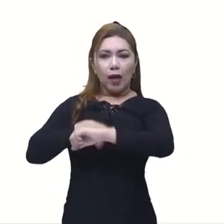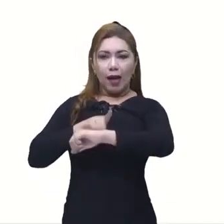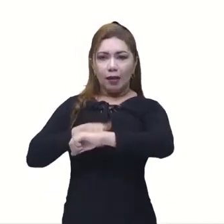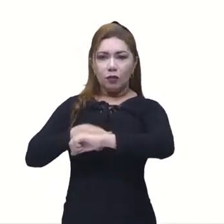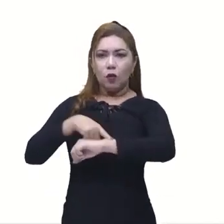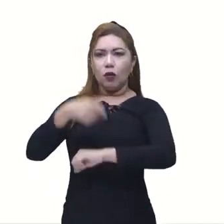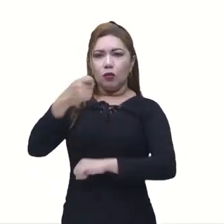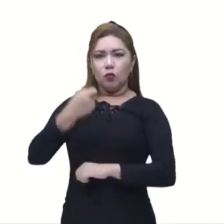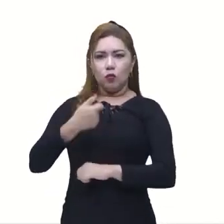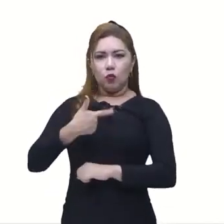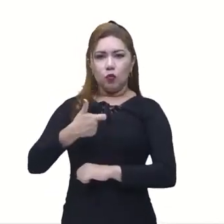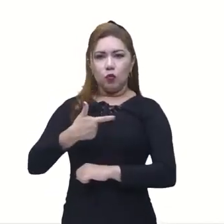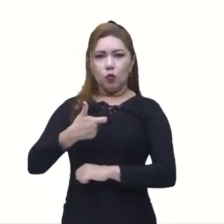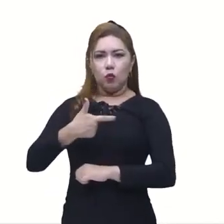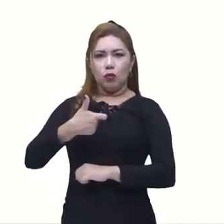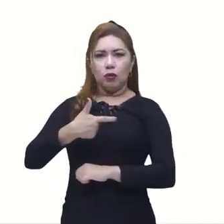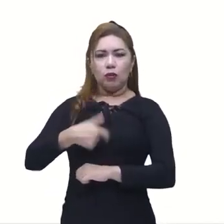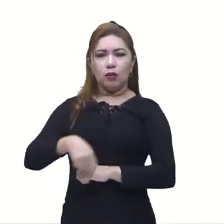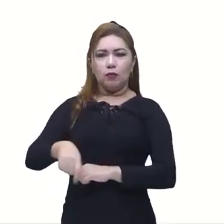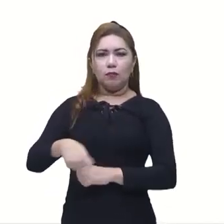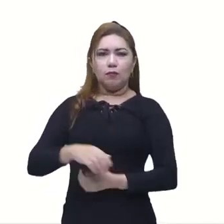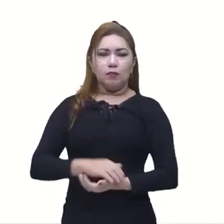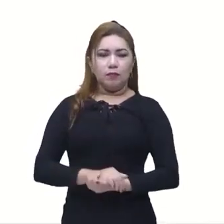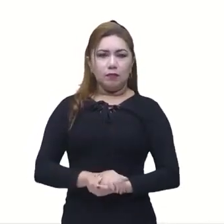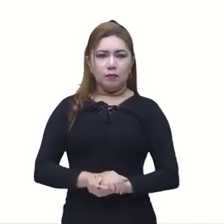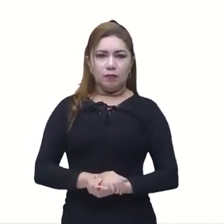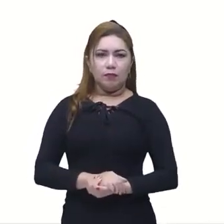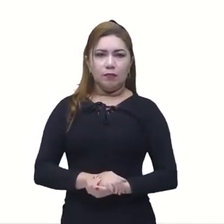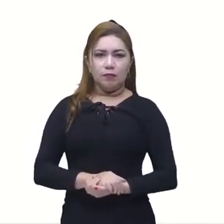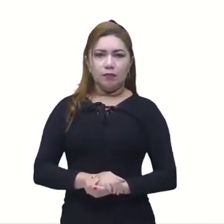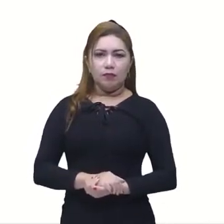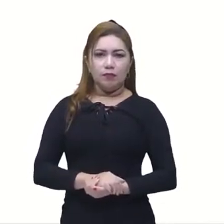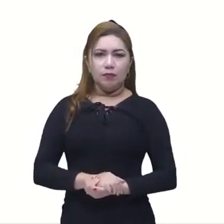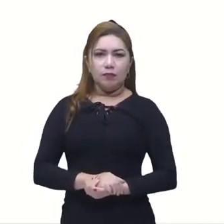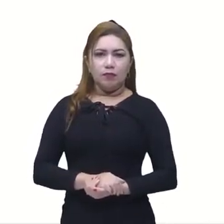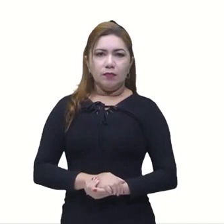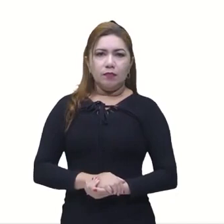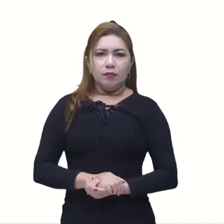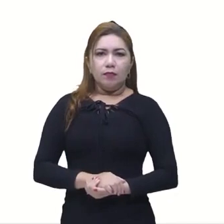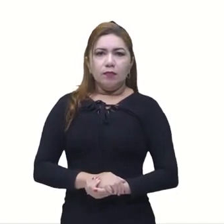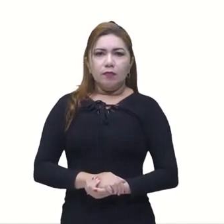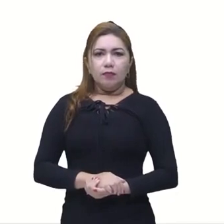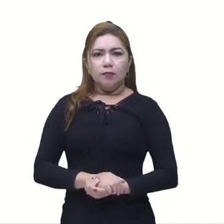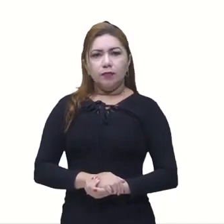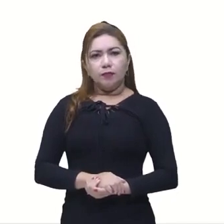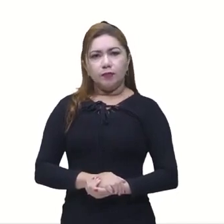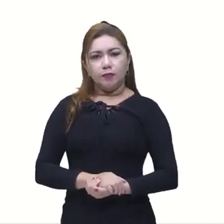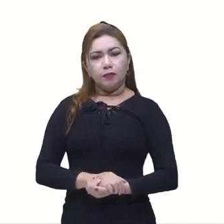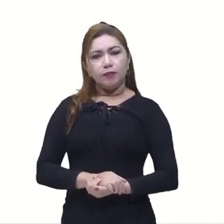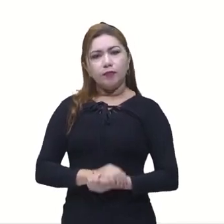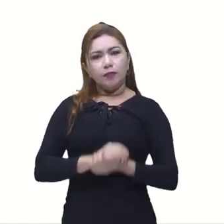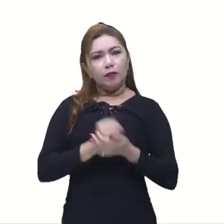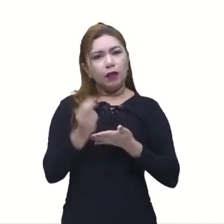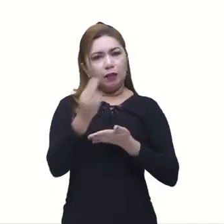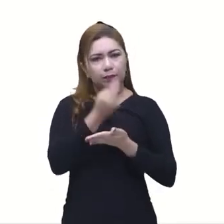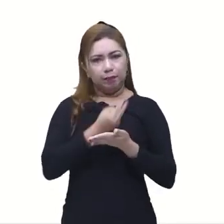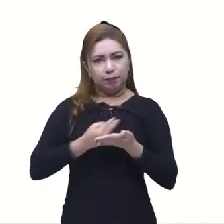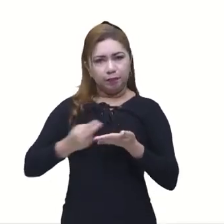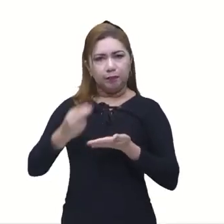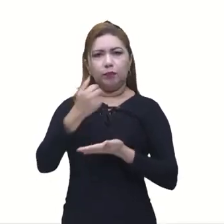12, 3, 6, 9. 1,